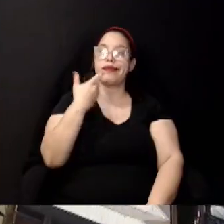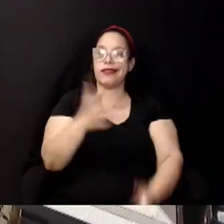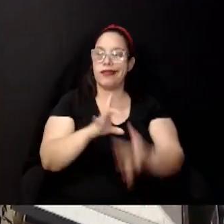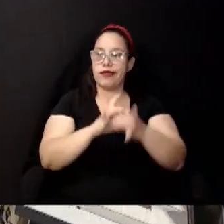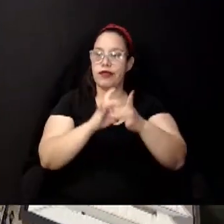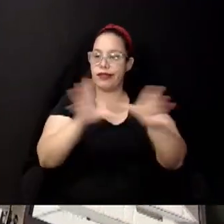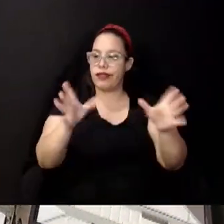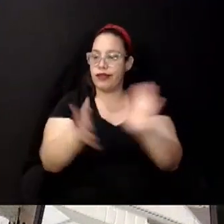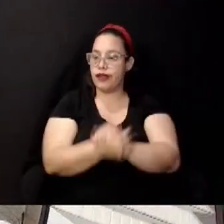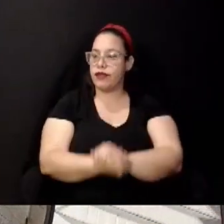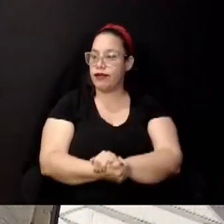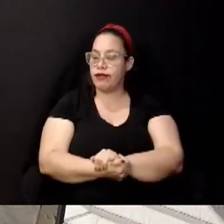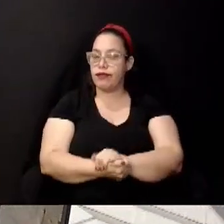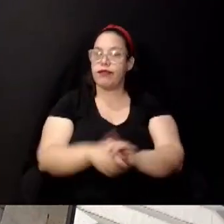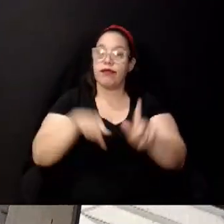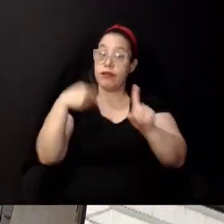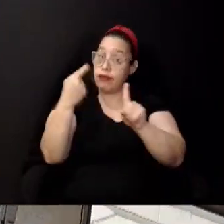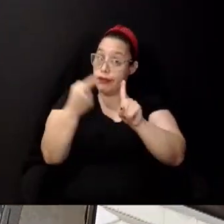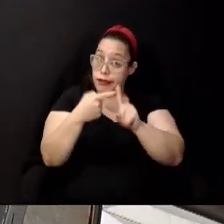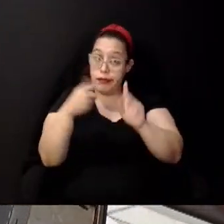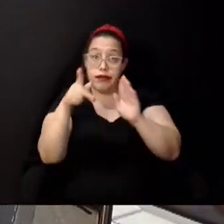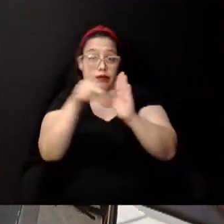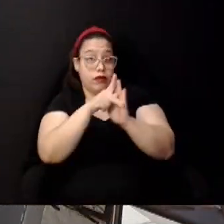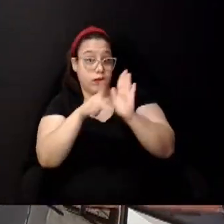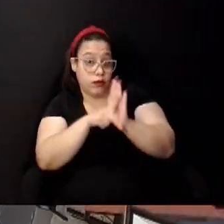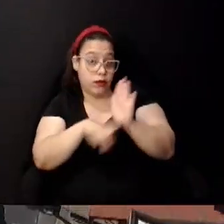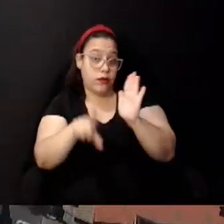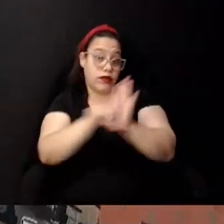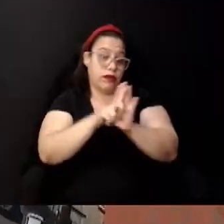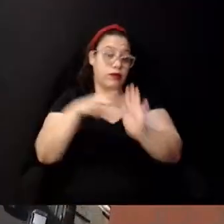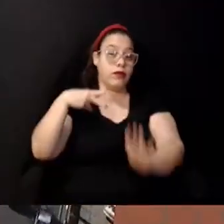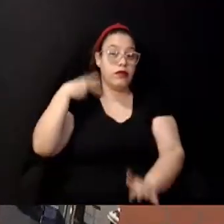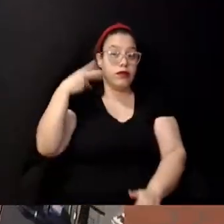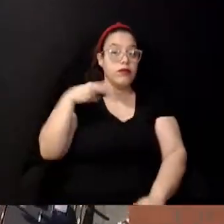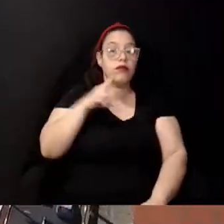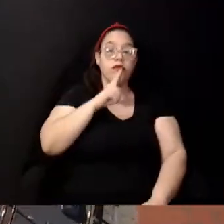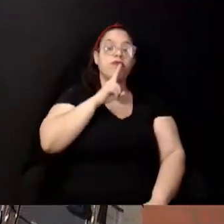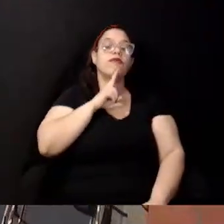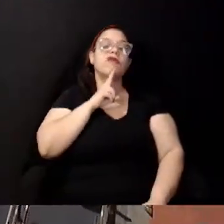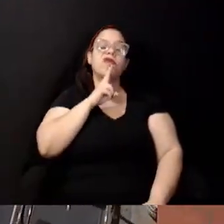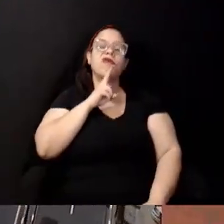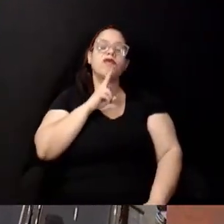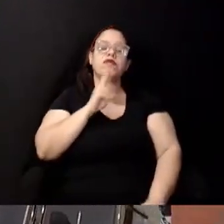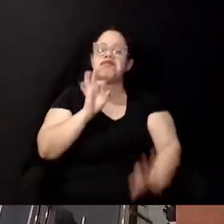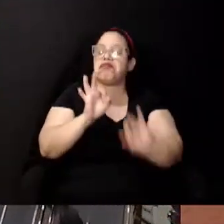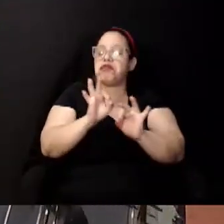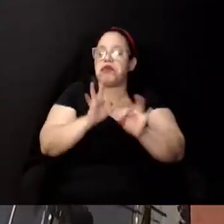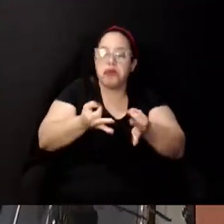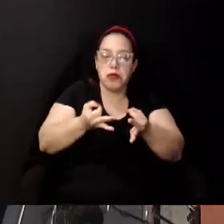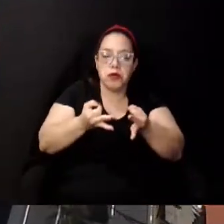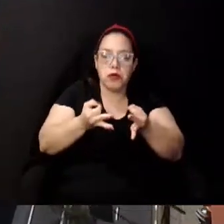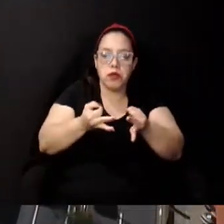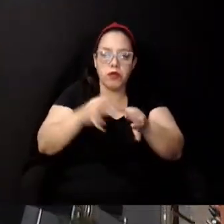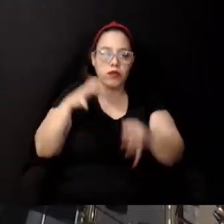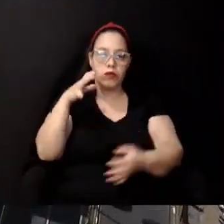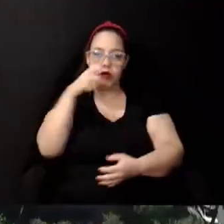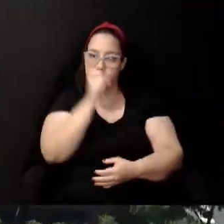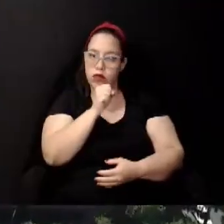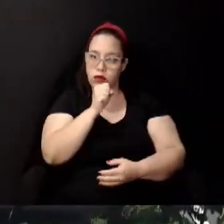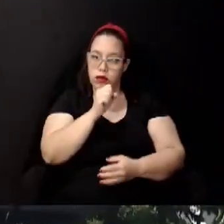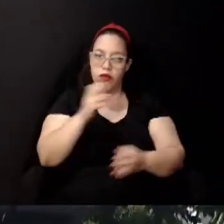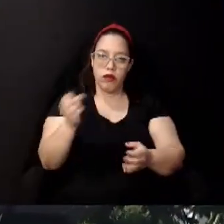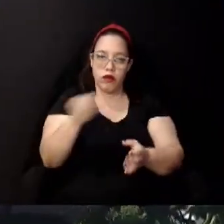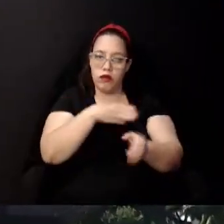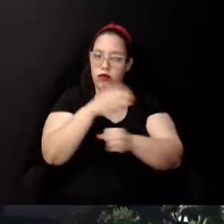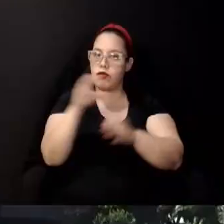O objetivo do projeto de lei do vereador Nelson Osseri é simplificar, agilizar e modernizar os processos